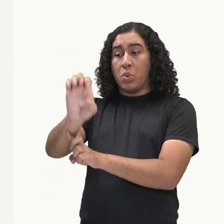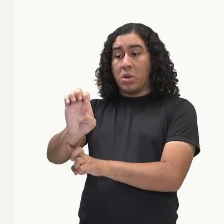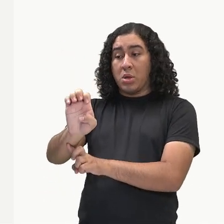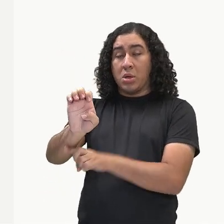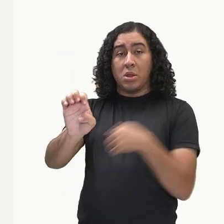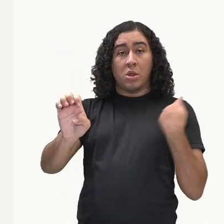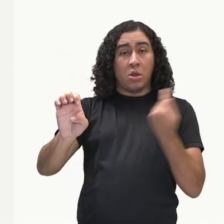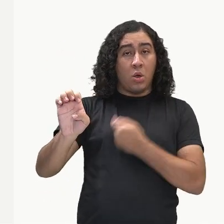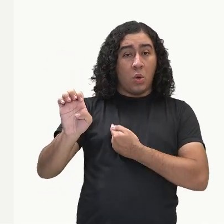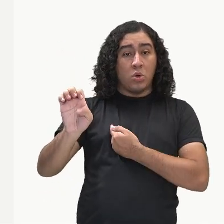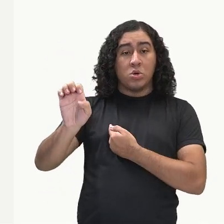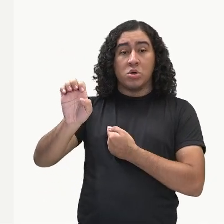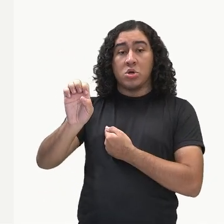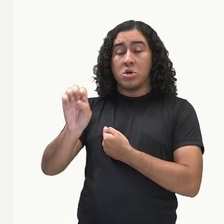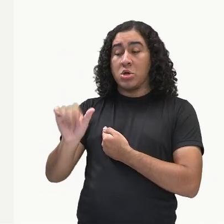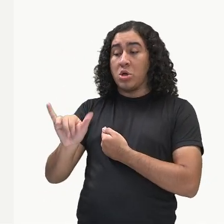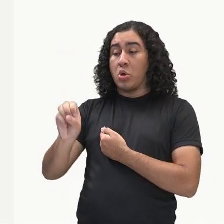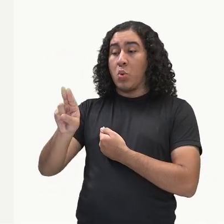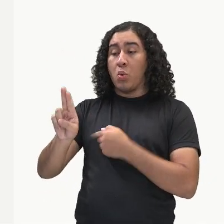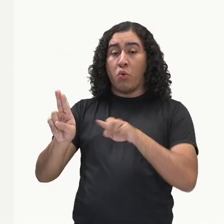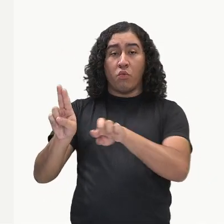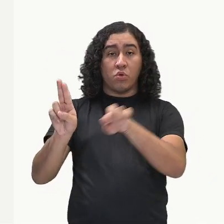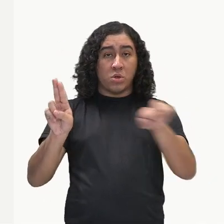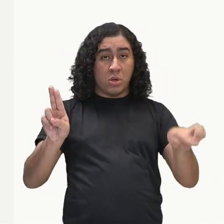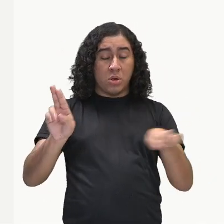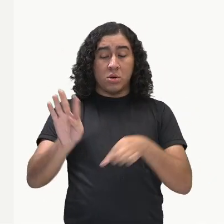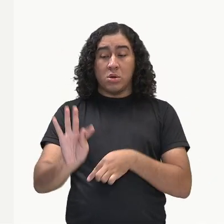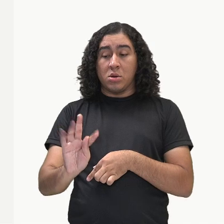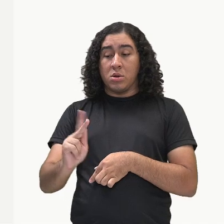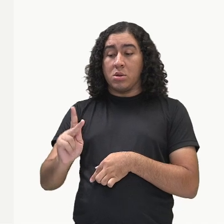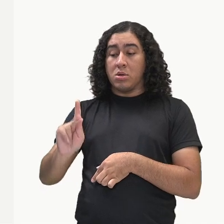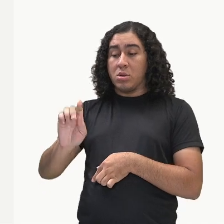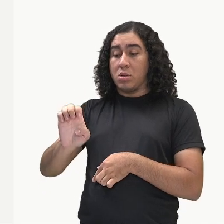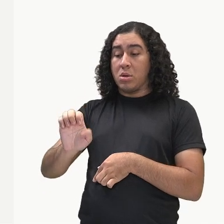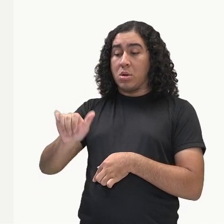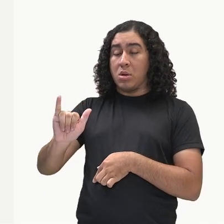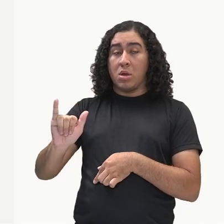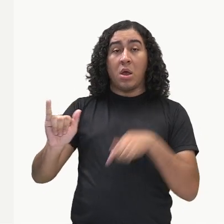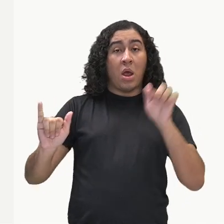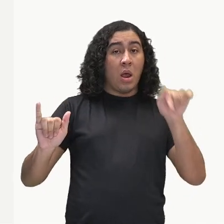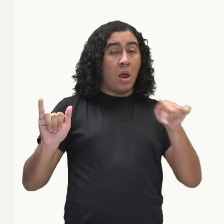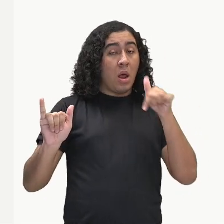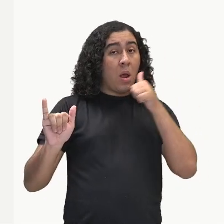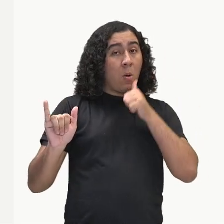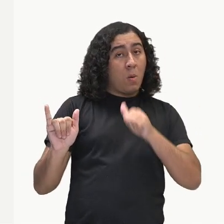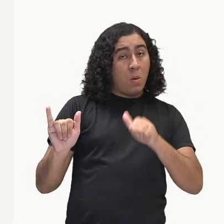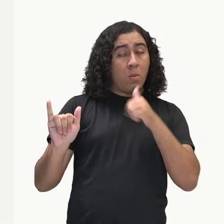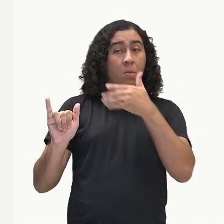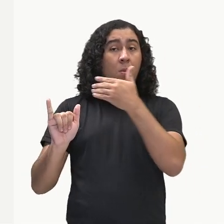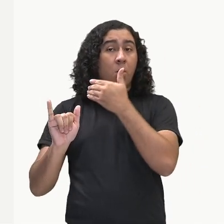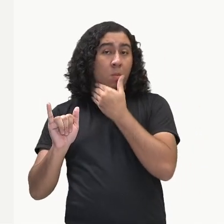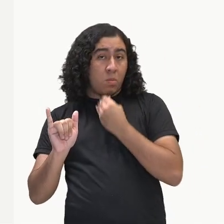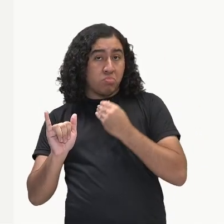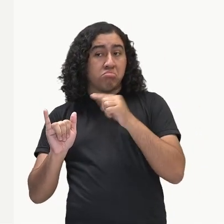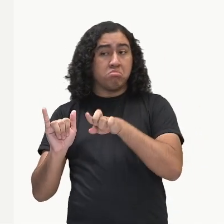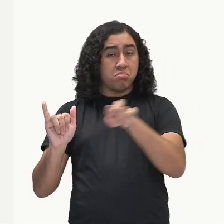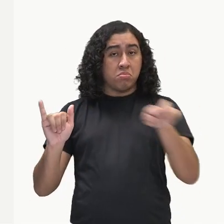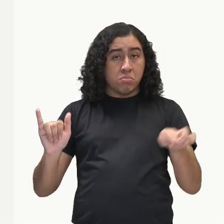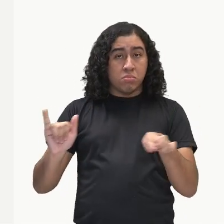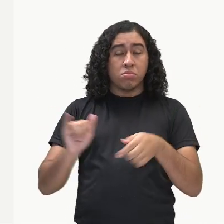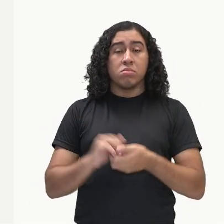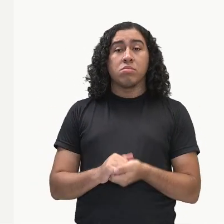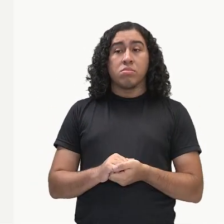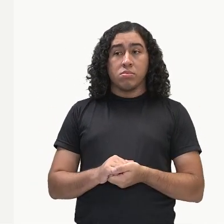you, vocês, e they, eles ou elas. Aqui tá na forma normal, né? We are not, you are